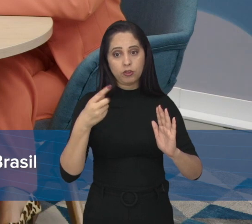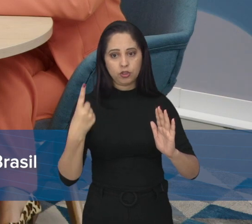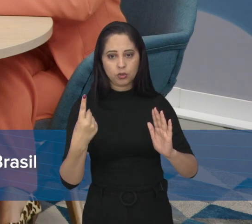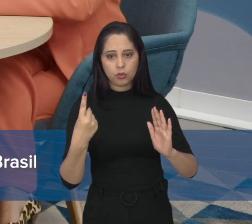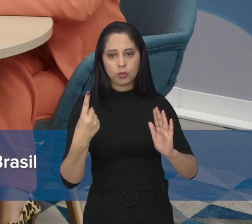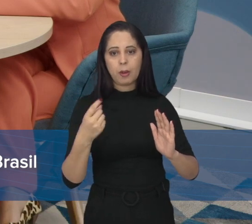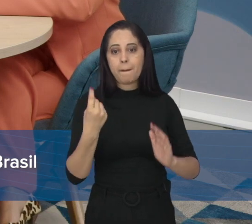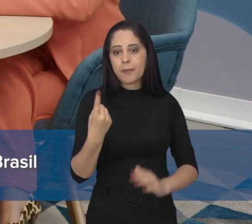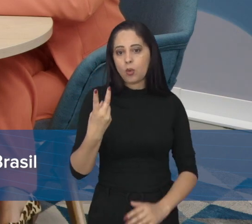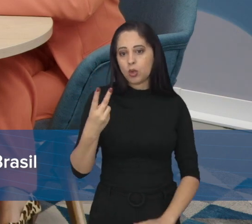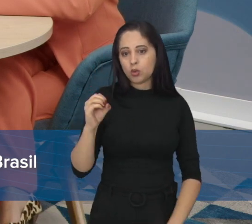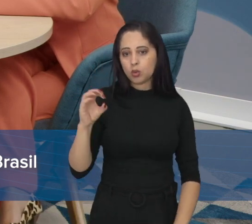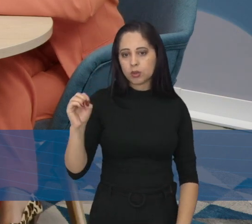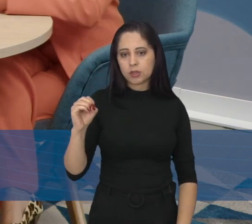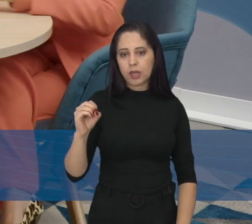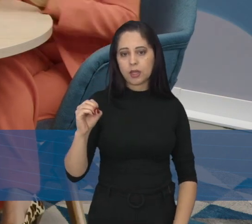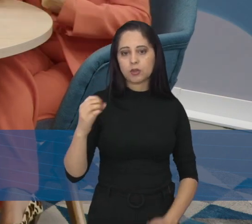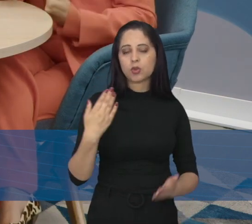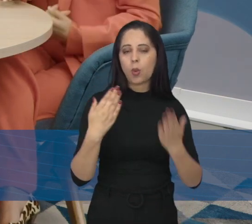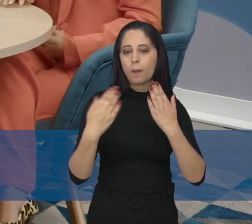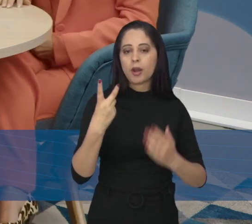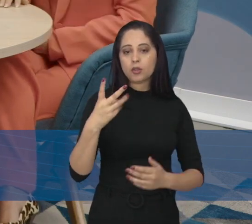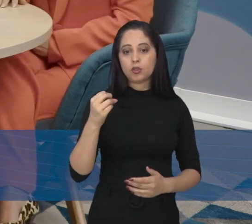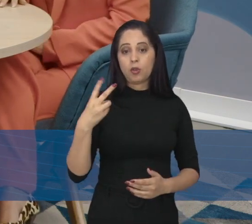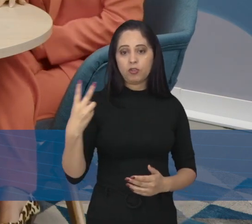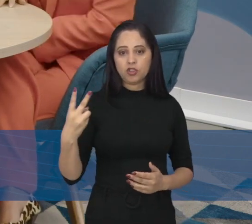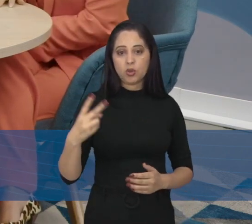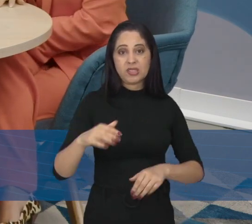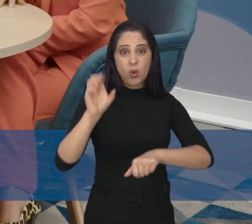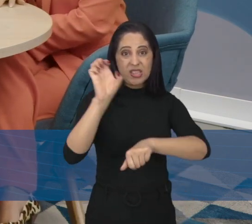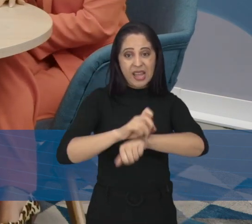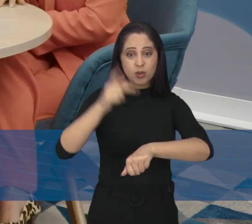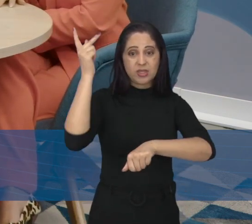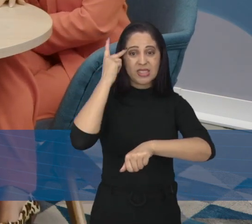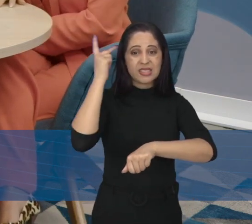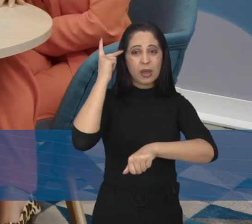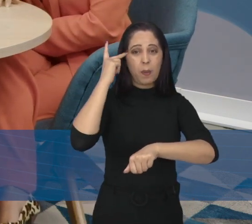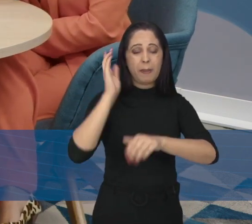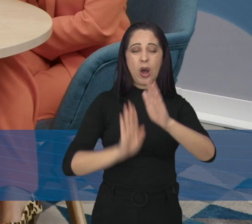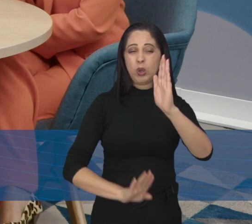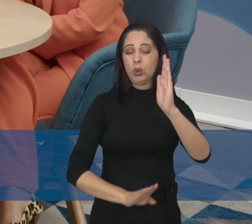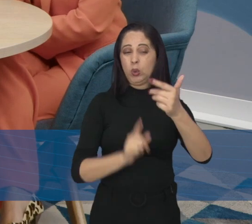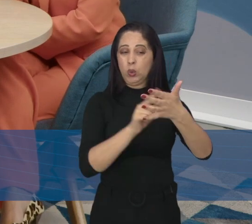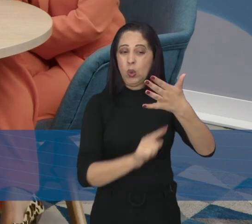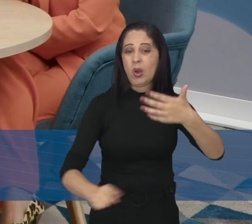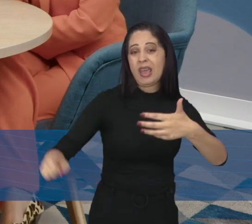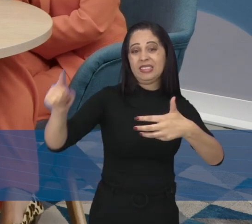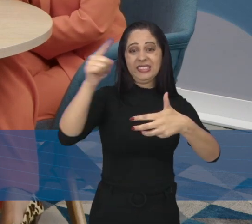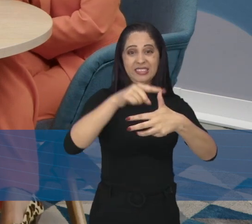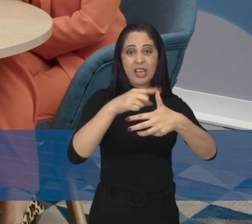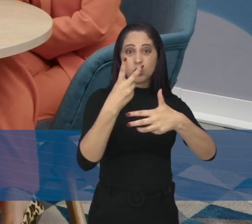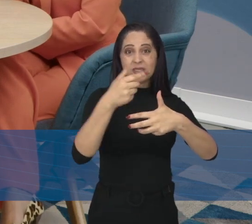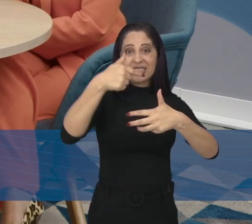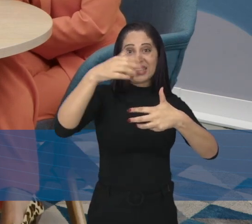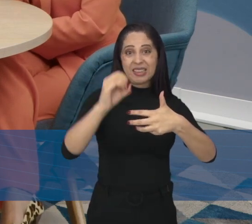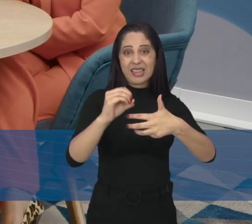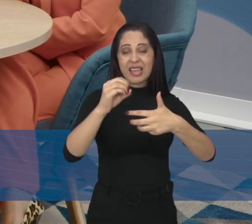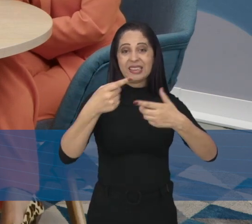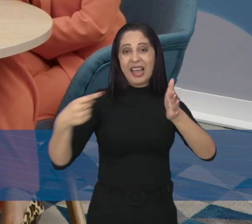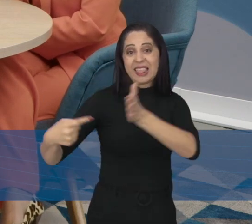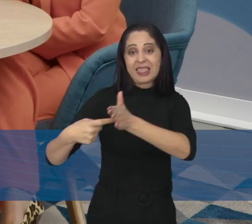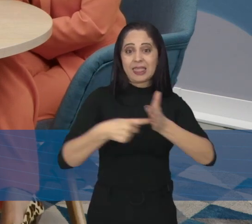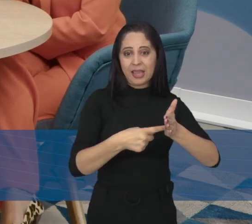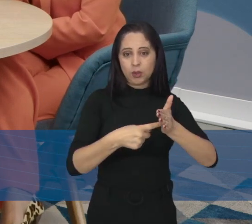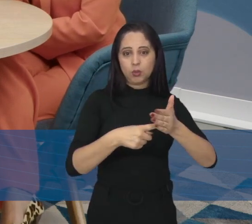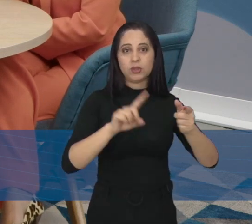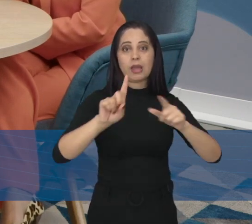2022, segundo o Ministério Público. E São Paulo é o estado campeão, responsável por 270 denúncias, seguido